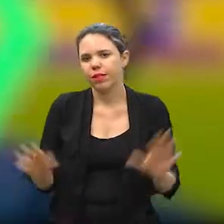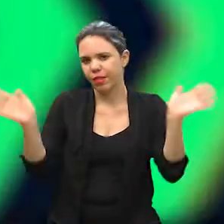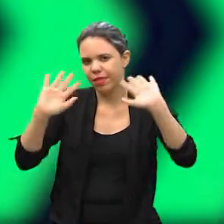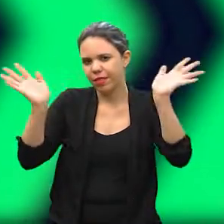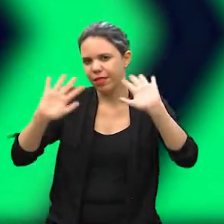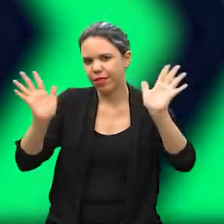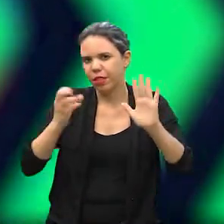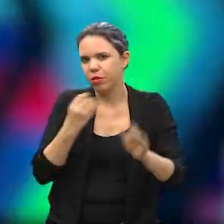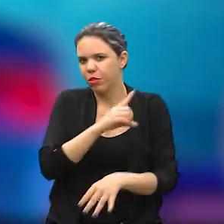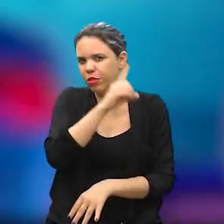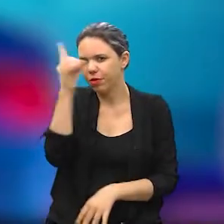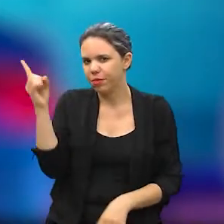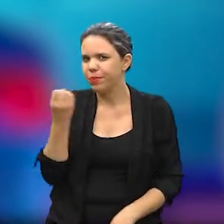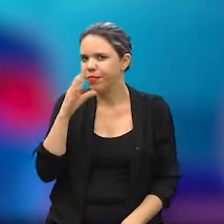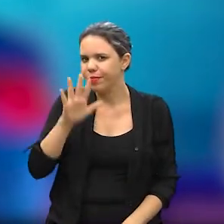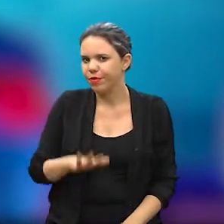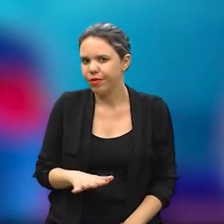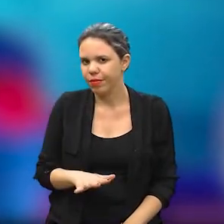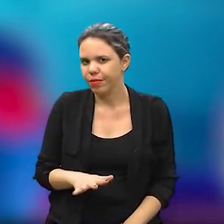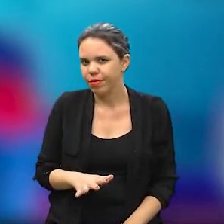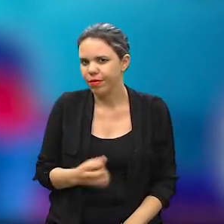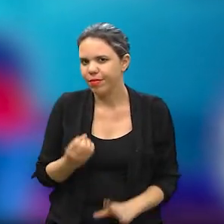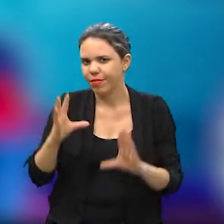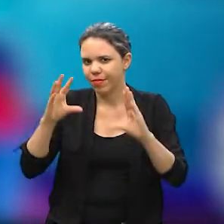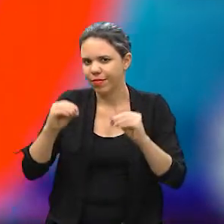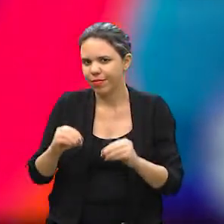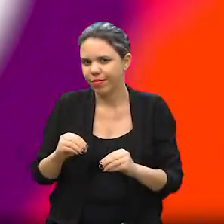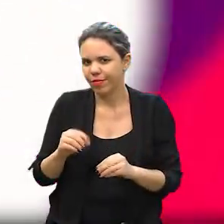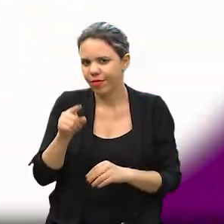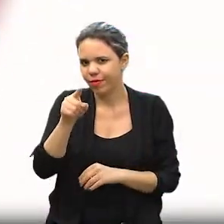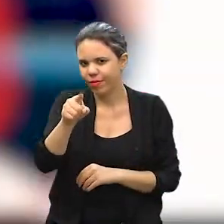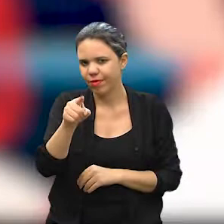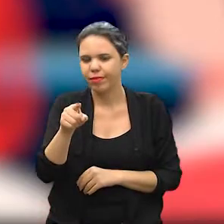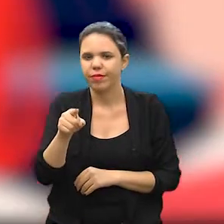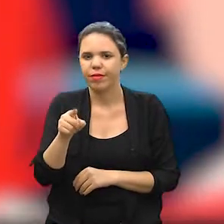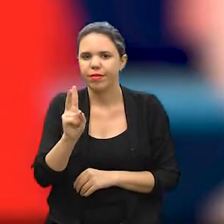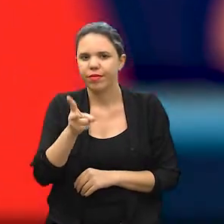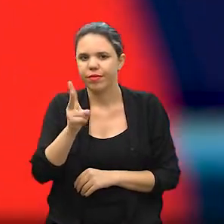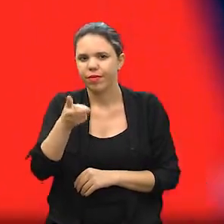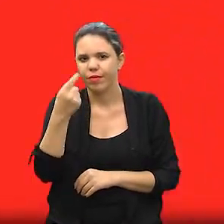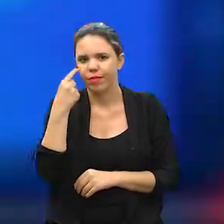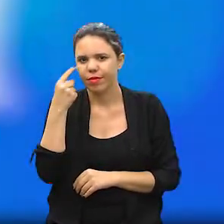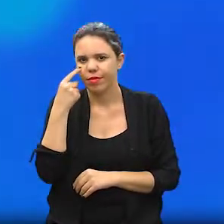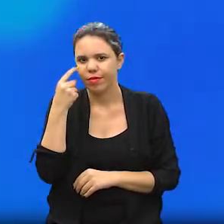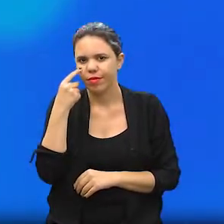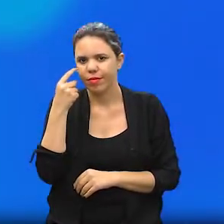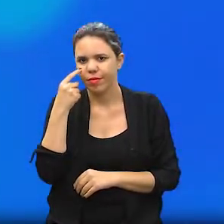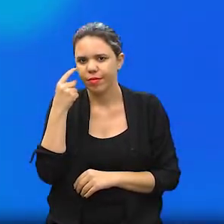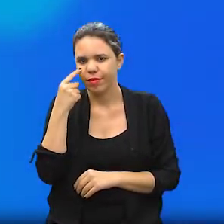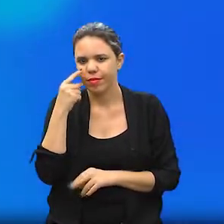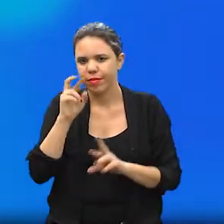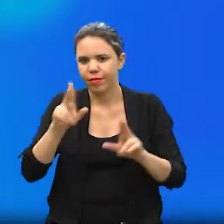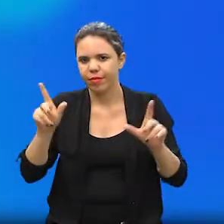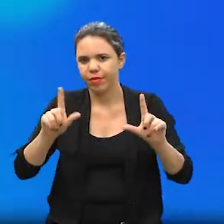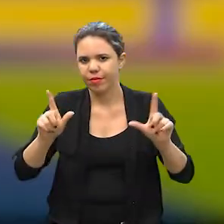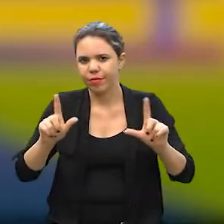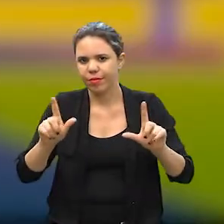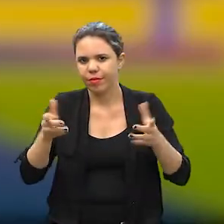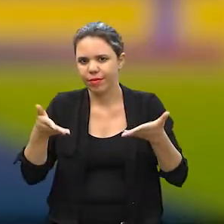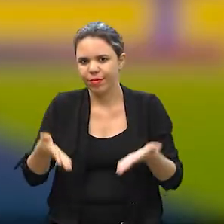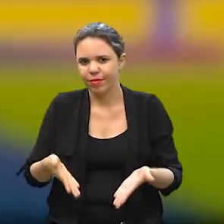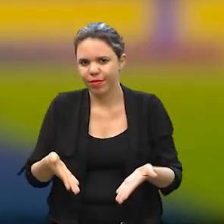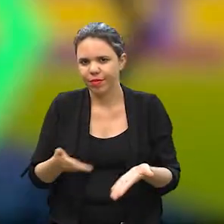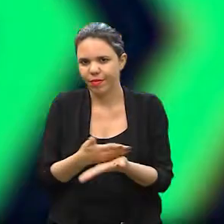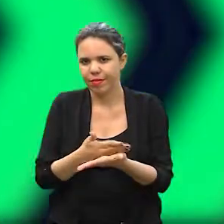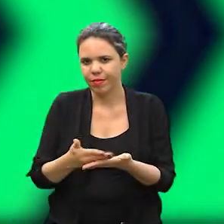Oi, oi, oi, bom dia, boa tarde e também uma boa noite para você que está sempre aí nesse ângulo diferente, né? A gente está